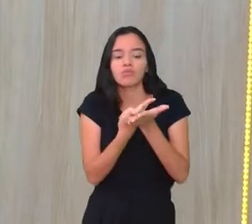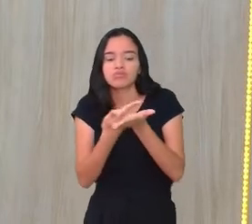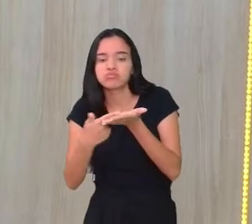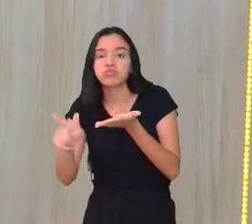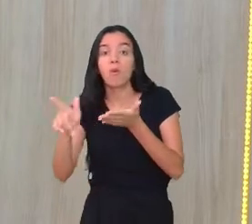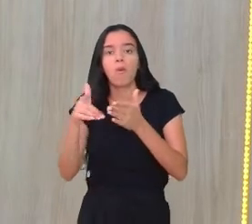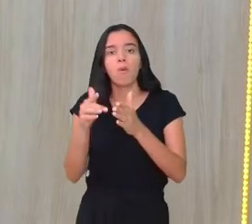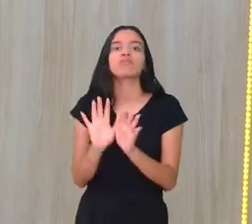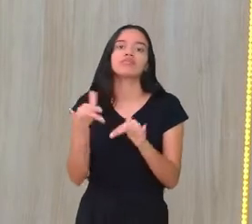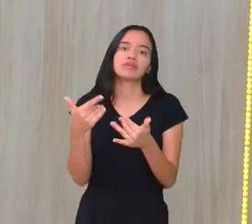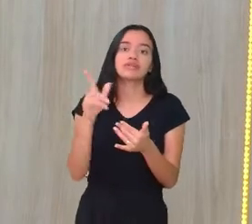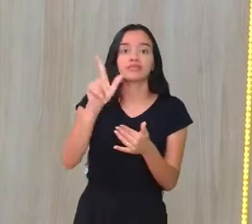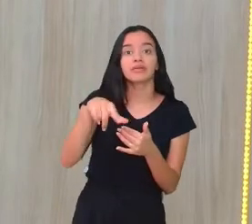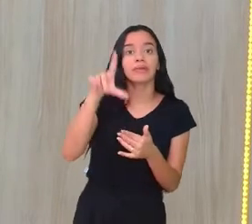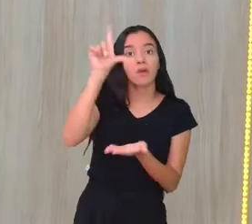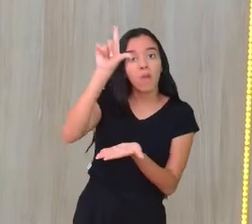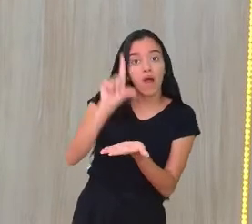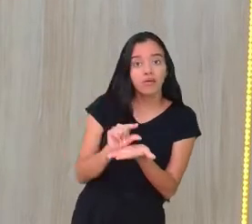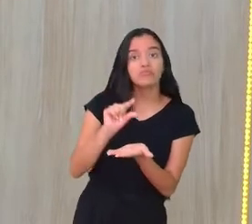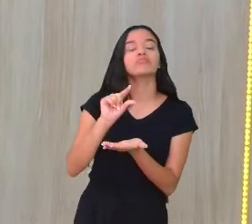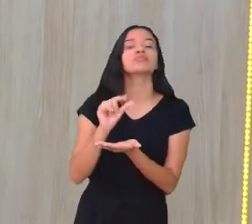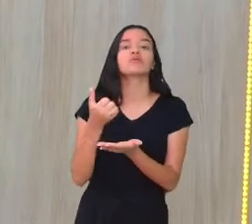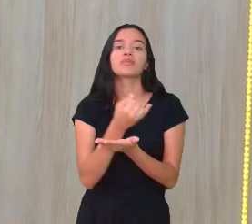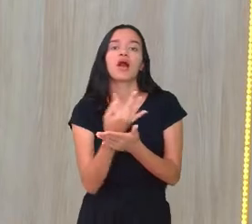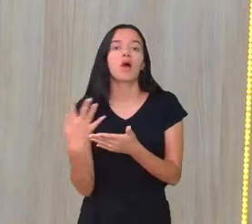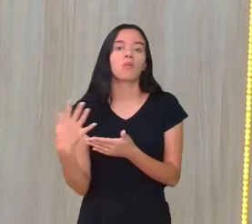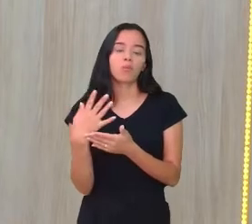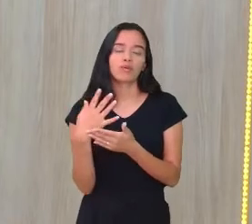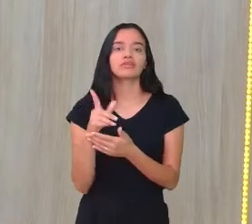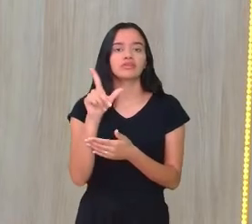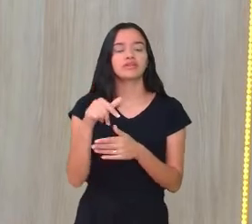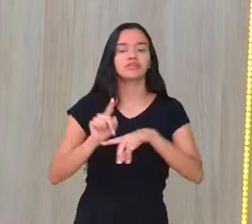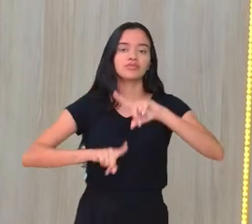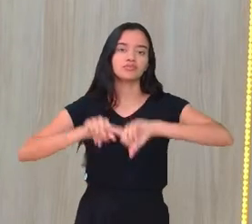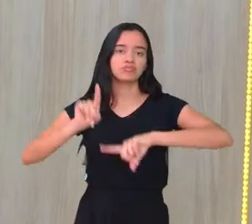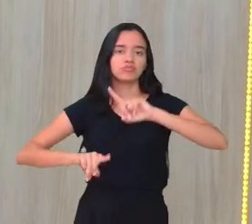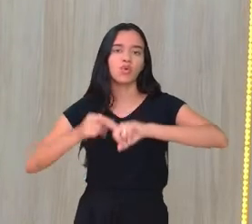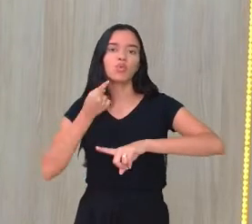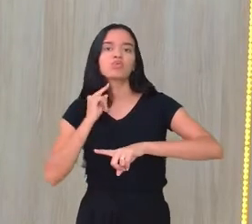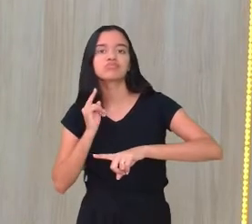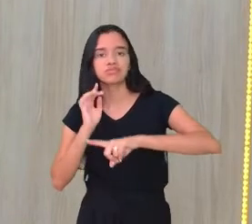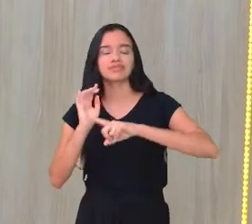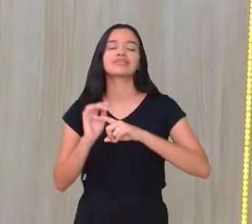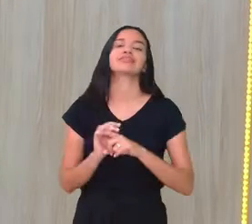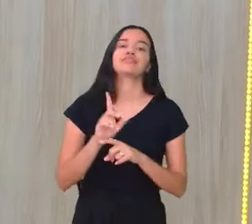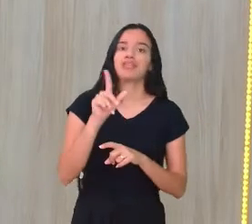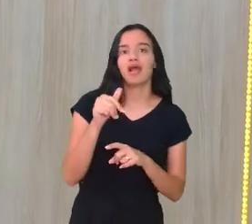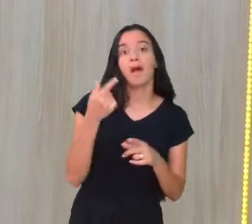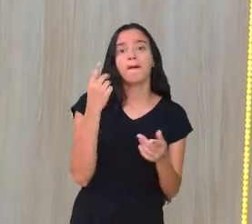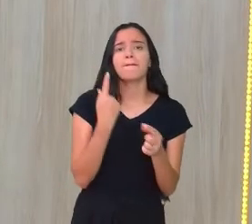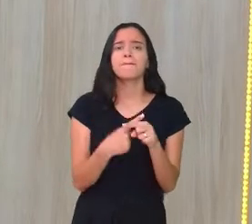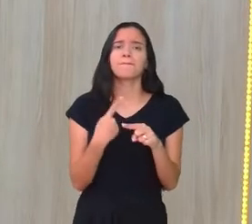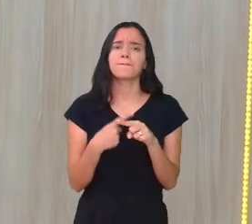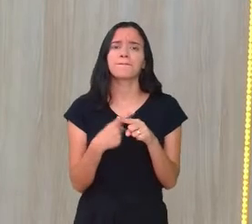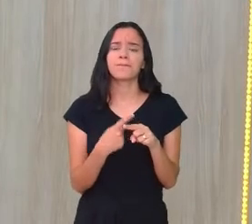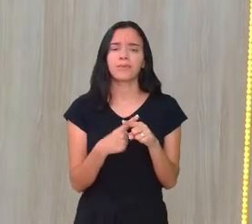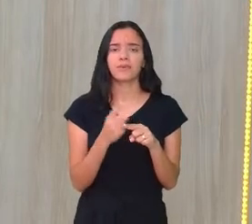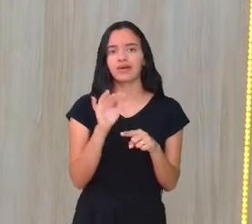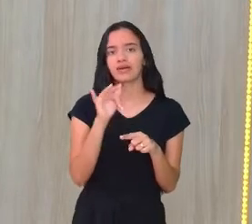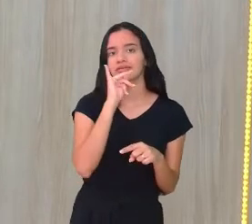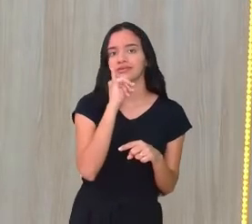filtragem, uma limpeza, uma redução da quantidade de matéria orgânica que cai ali, né? Porque isso faz com